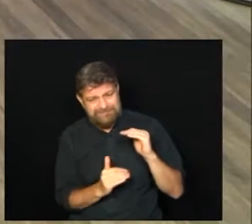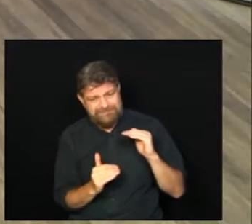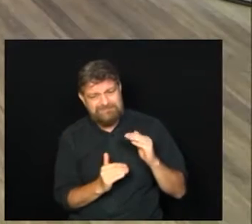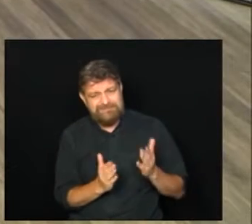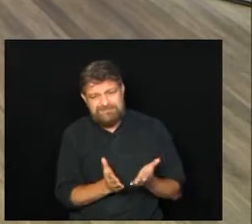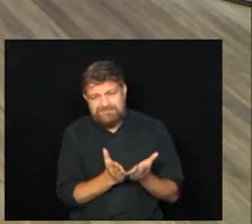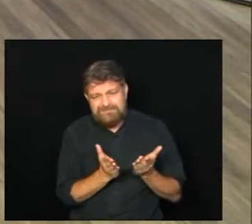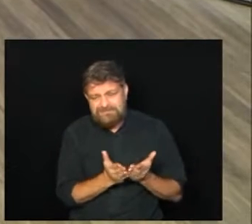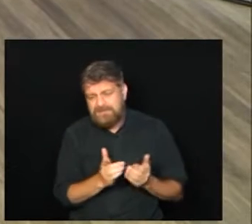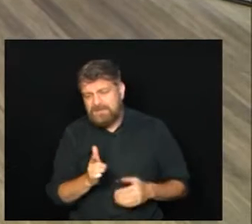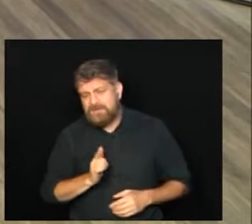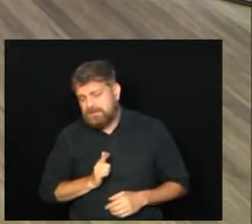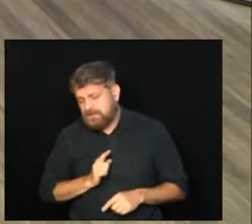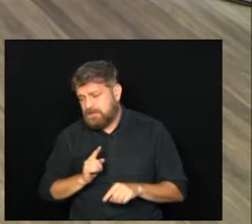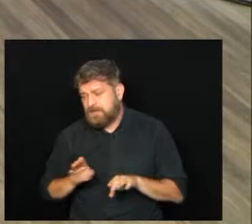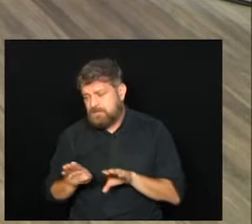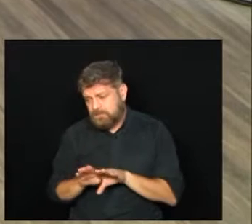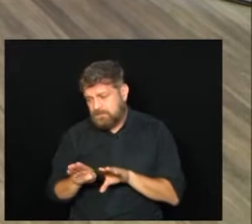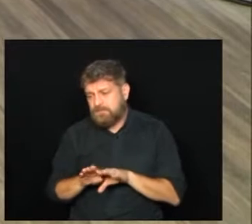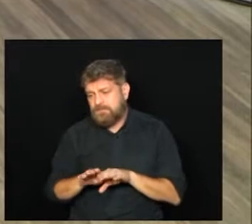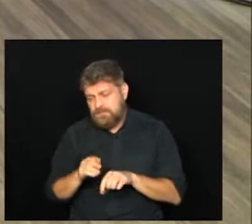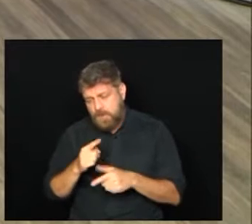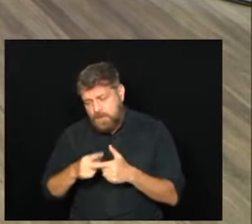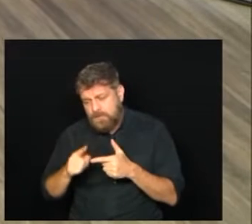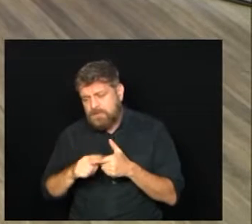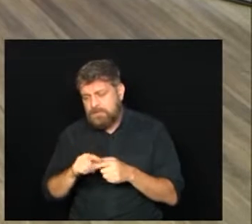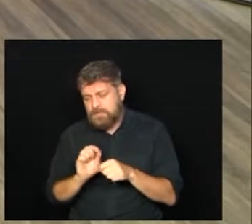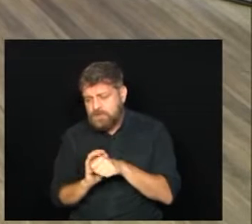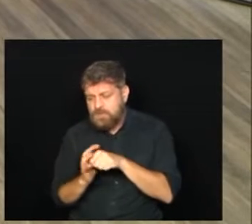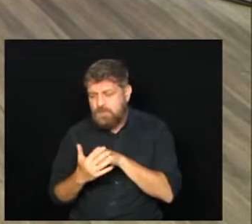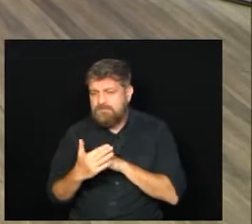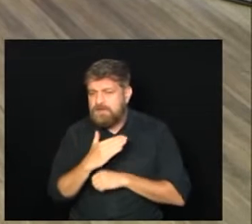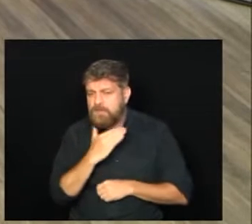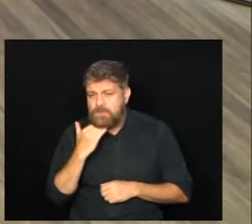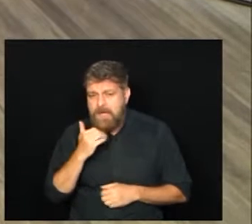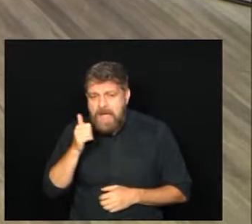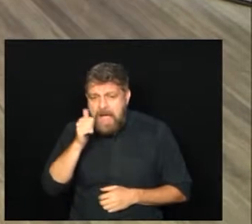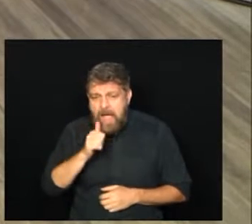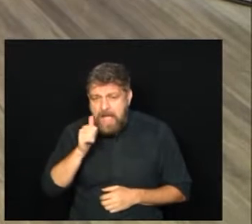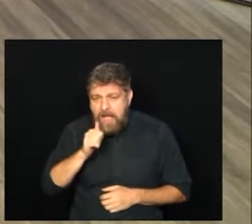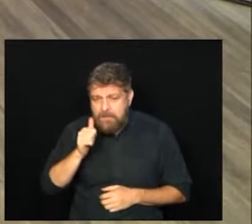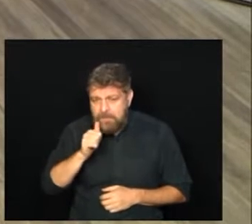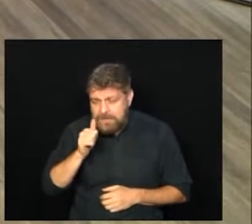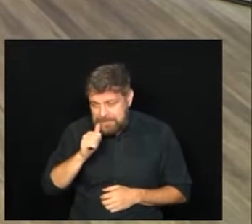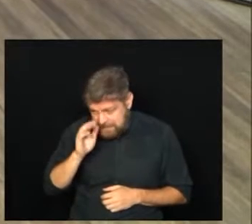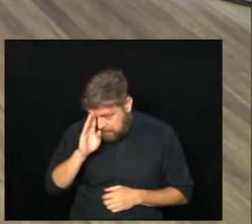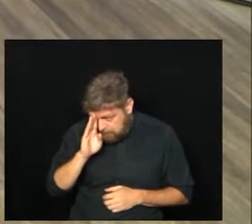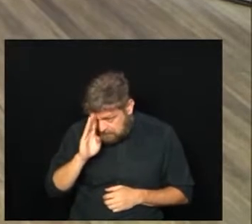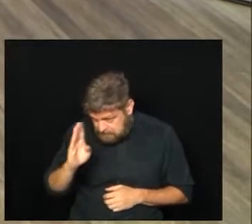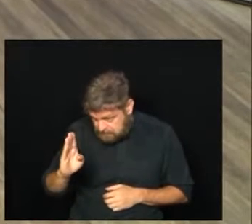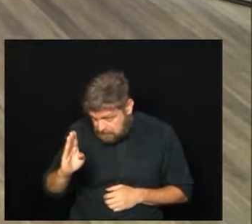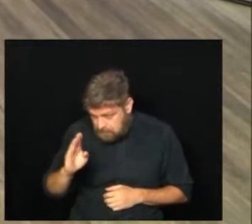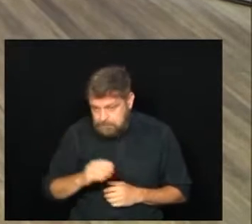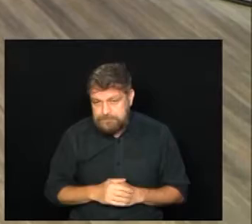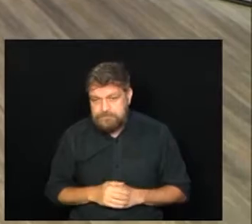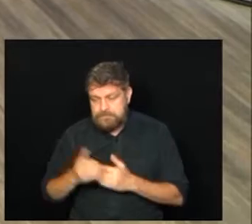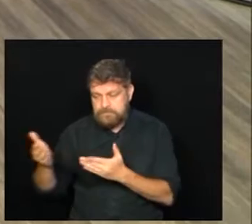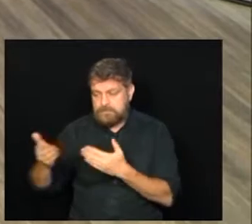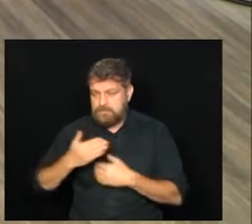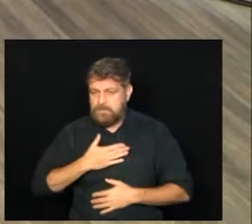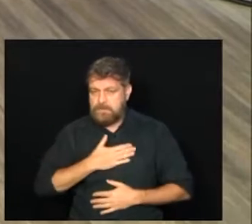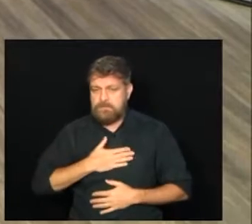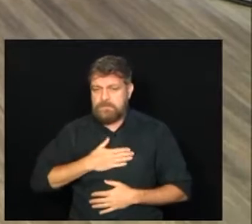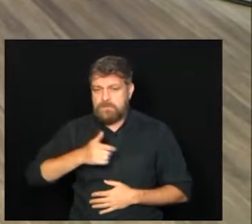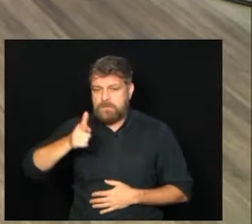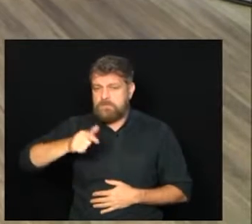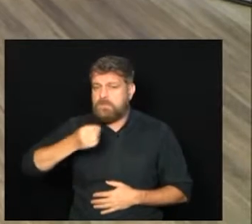vulnerabilidade, com perdas por conta da Covid-19, as mulheres terão alguma prioridade? Seja bem-vinda mais uma vez e